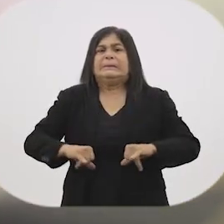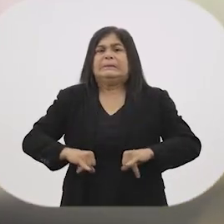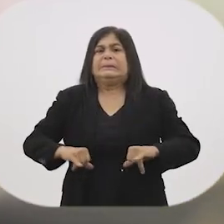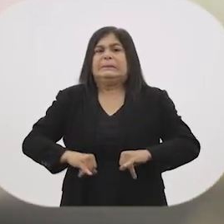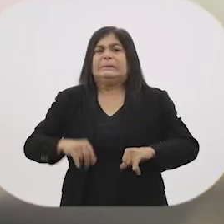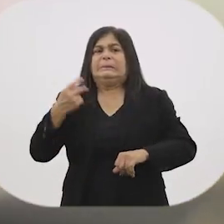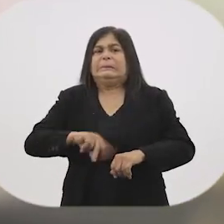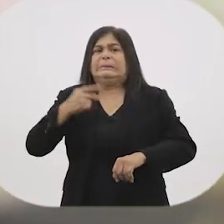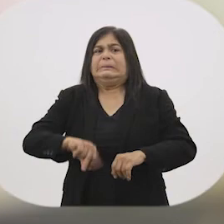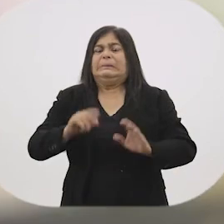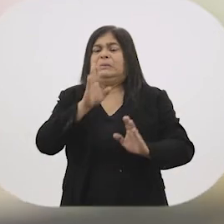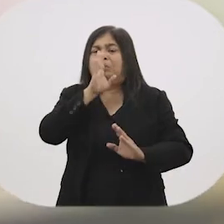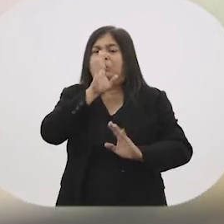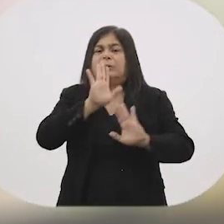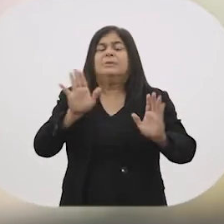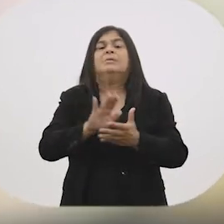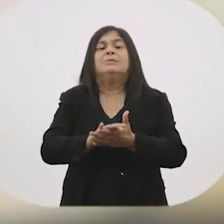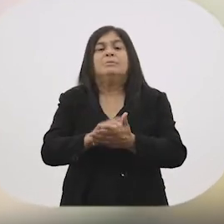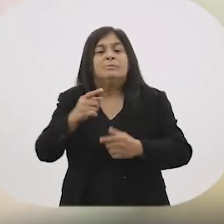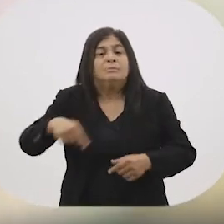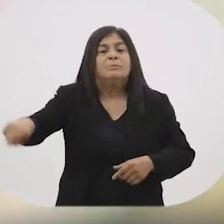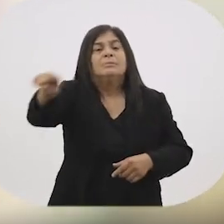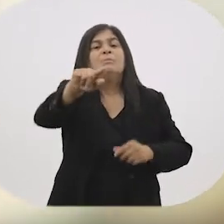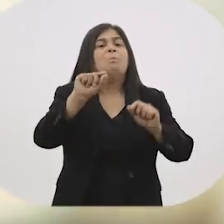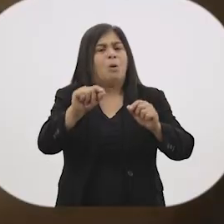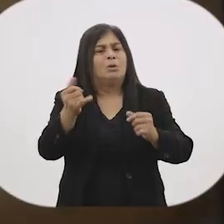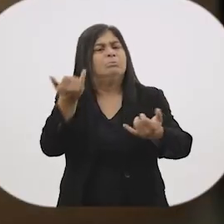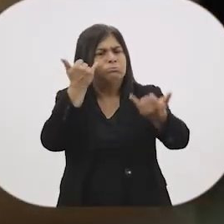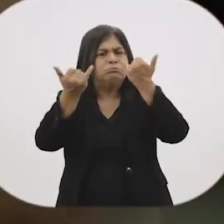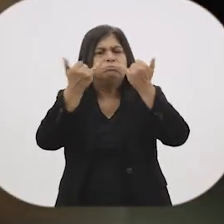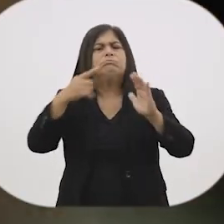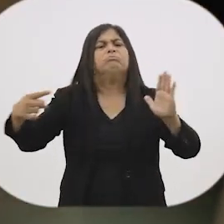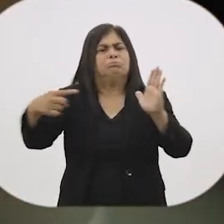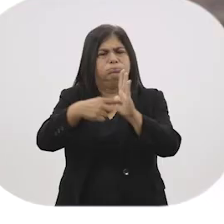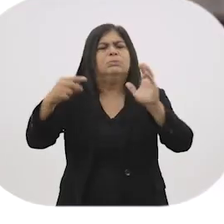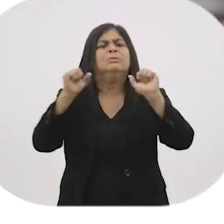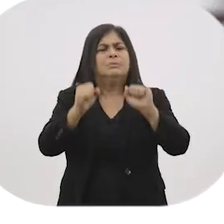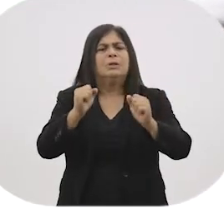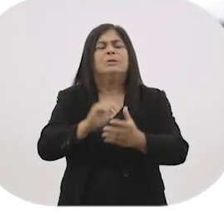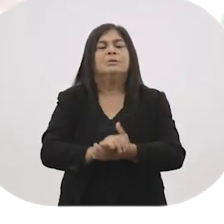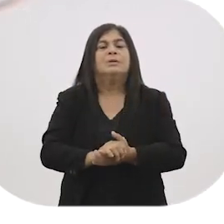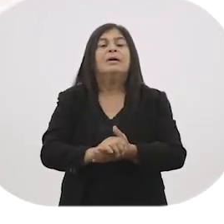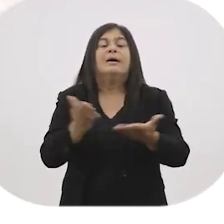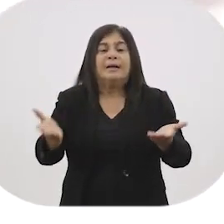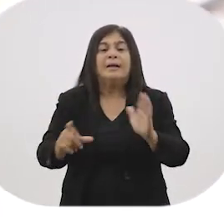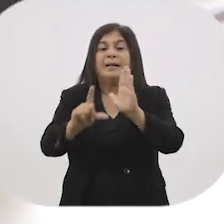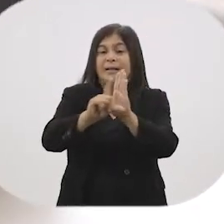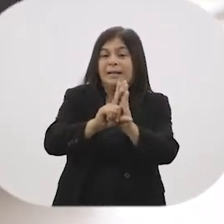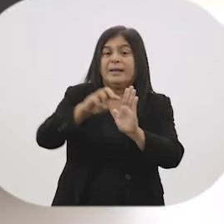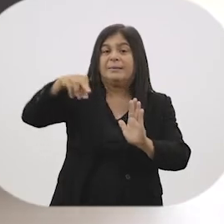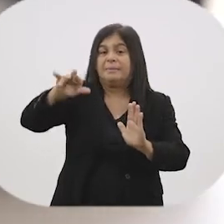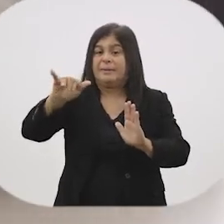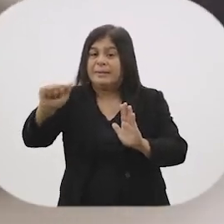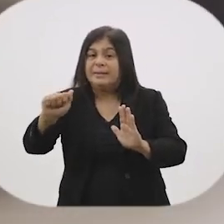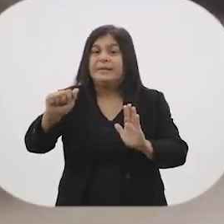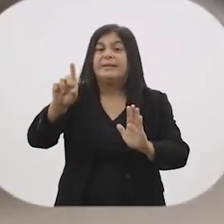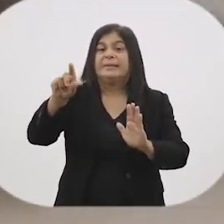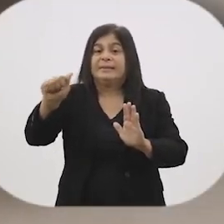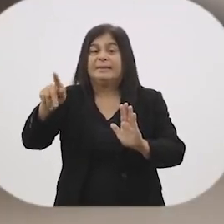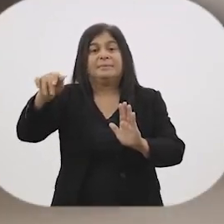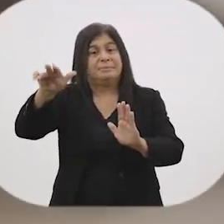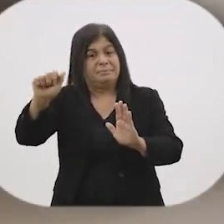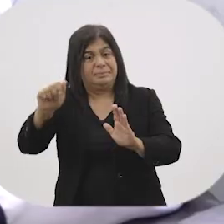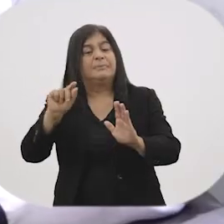que sofreram ainda que qualquer outro cidadão possa fazer essa denúncia graças à lei maria da penha sancionada em